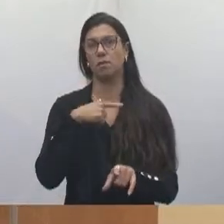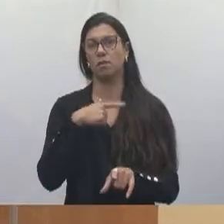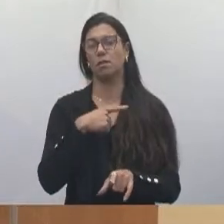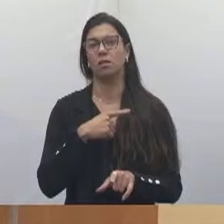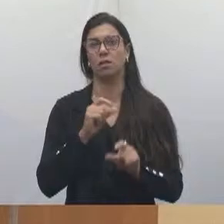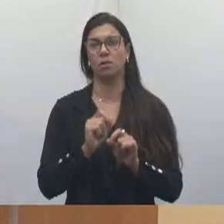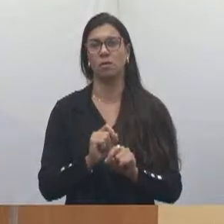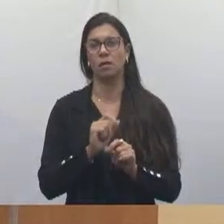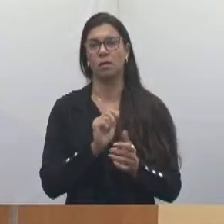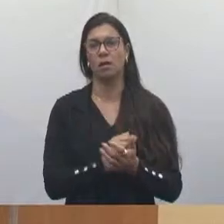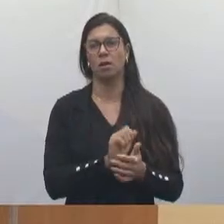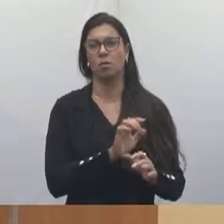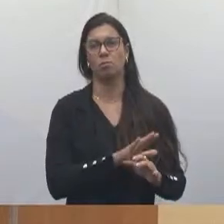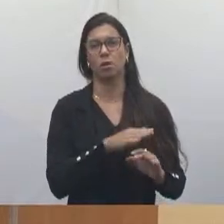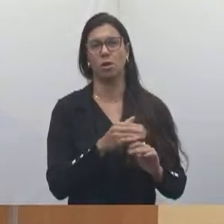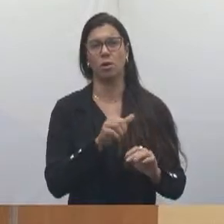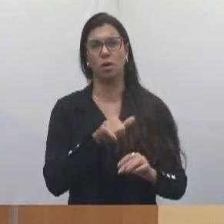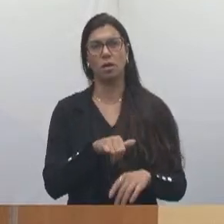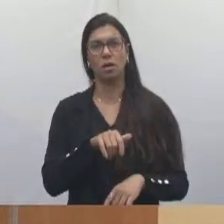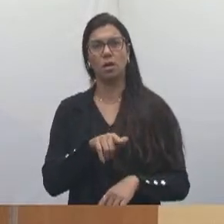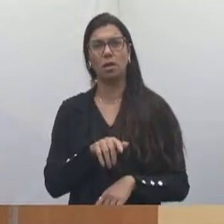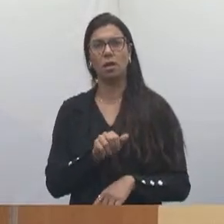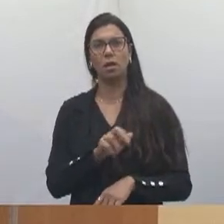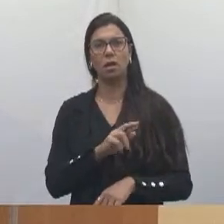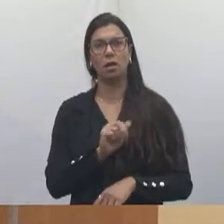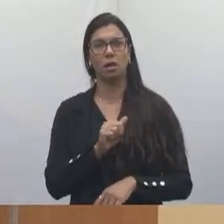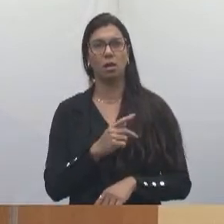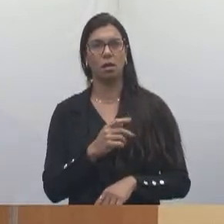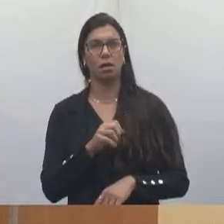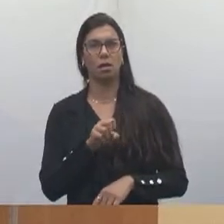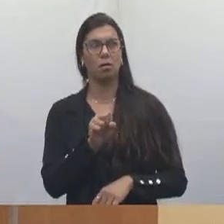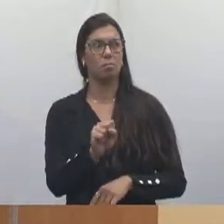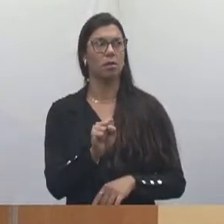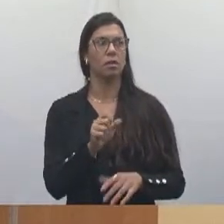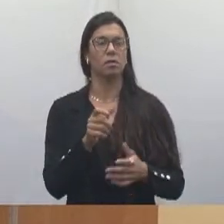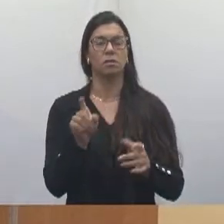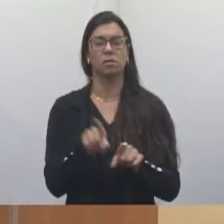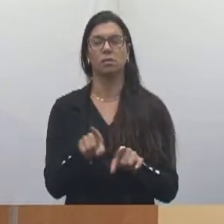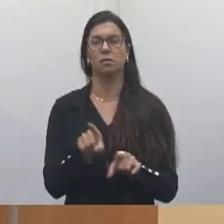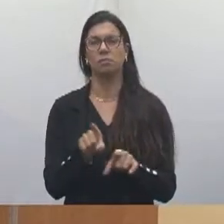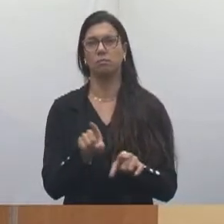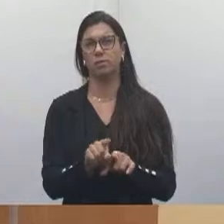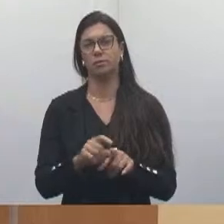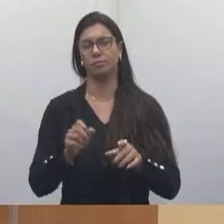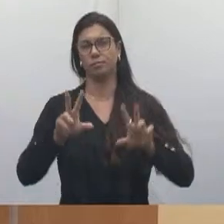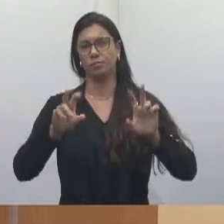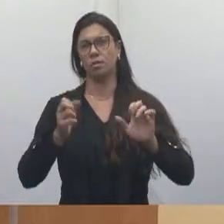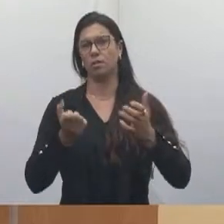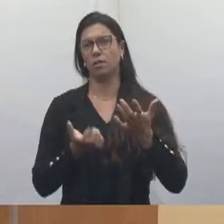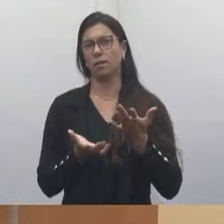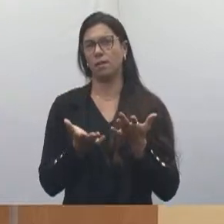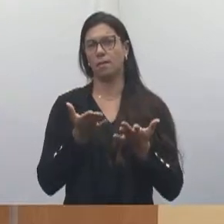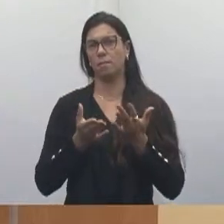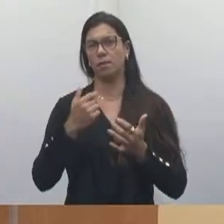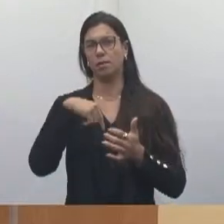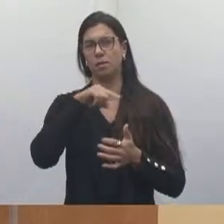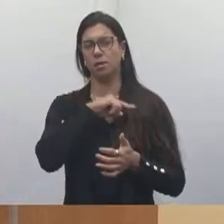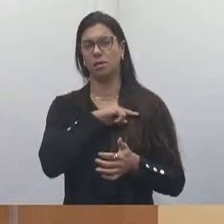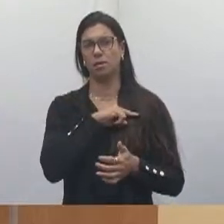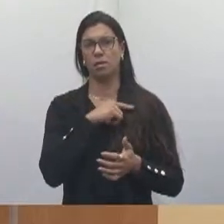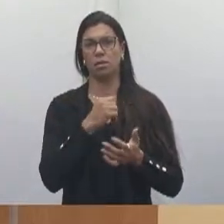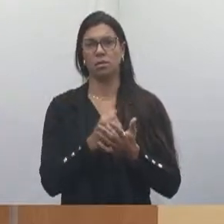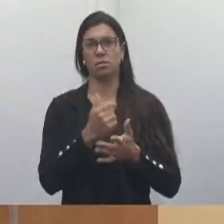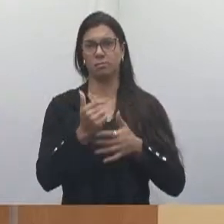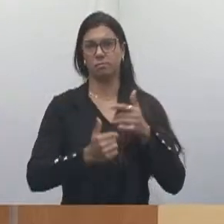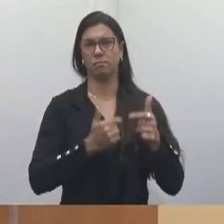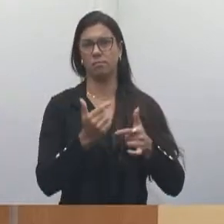o Igarapés, onde está praticamente terminado a estação de tratamento, né? Quando eu fazia a linha lá, trabalhei muitos anos ali no